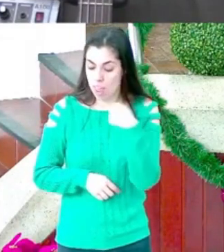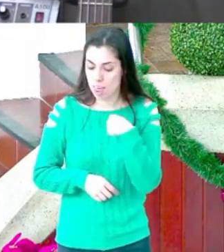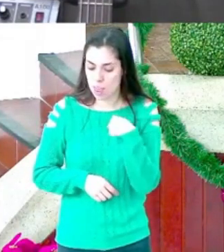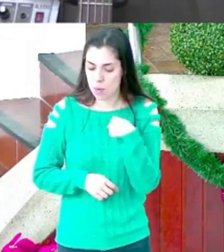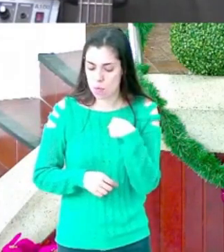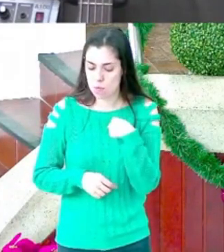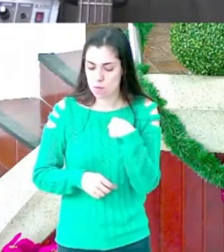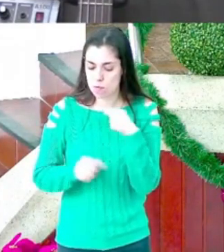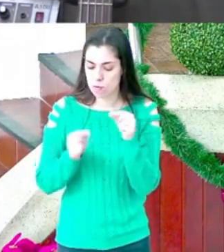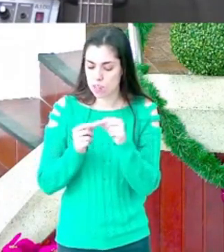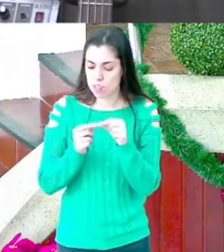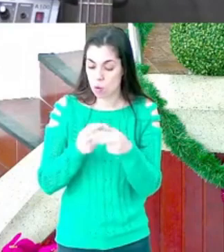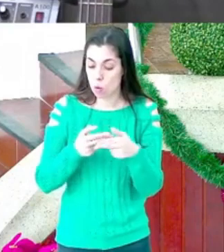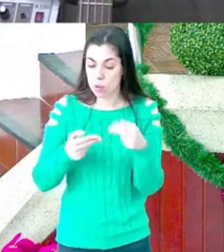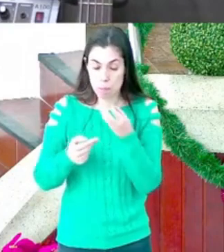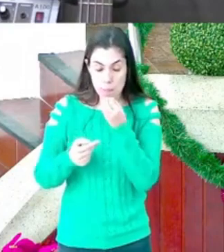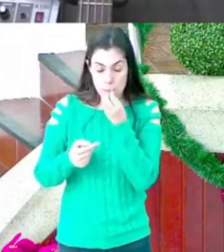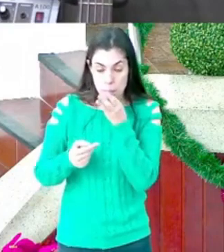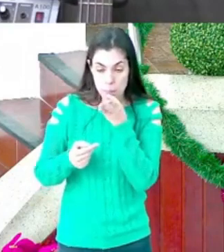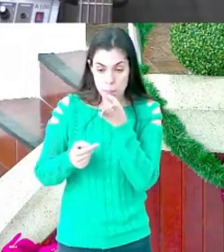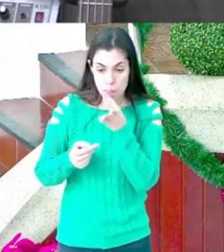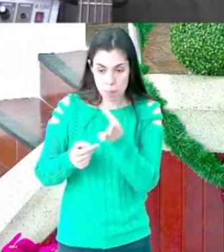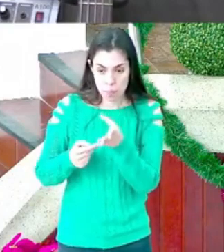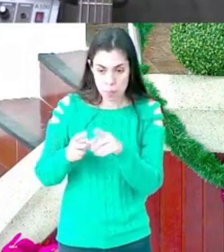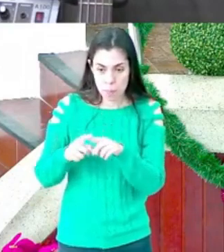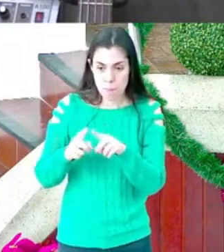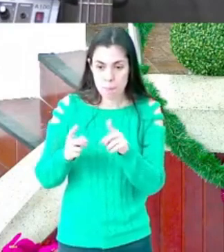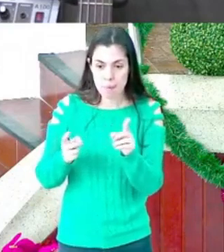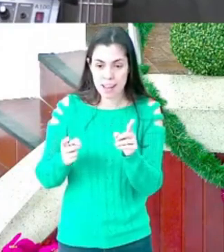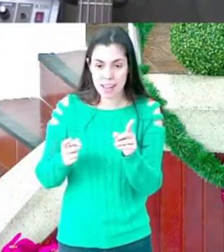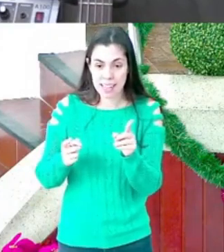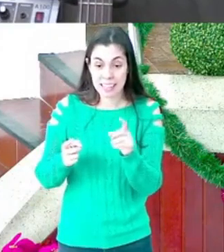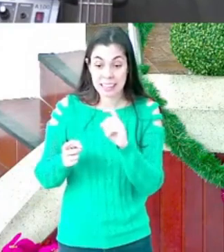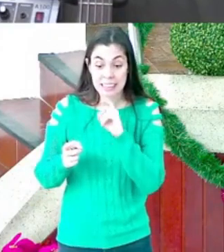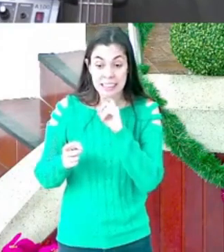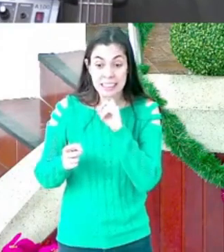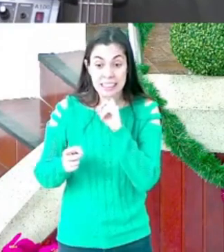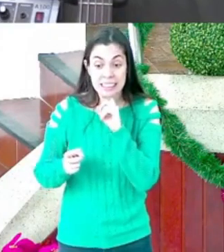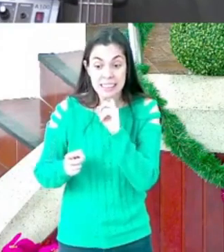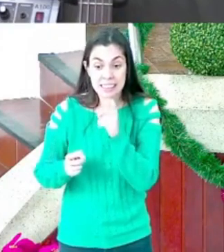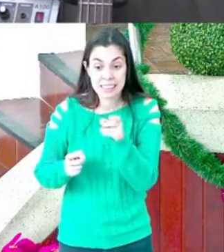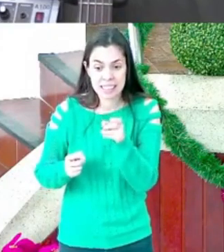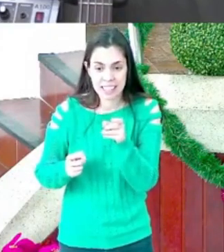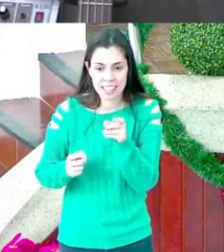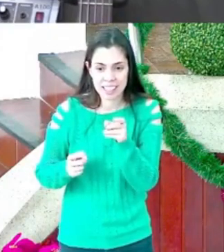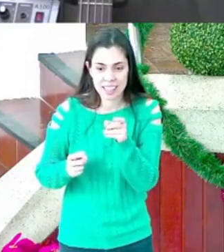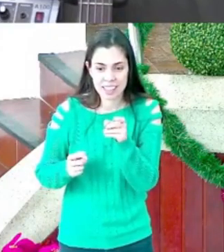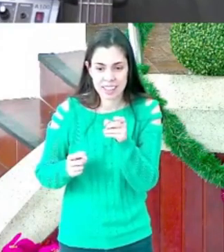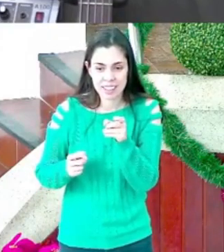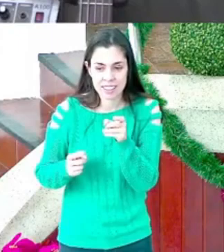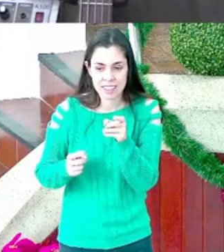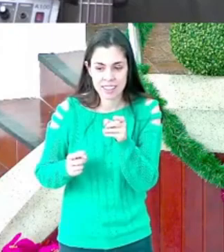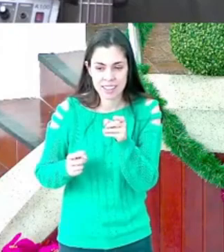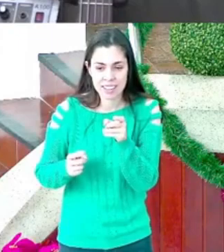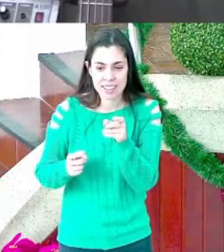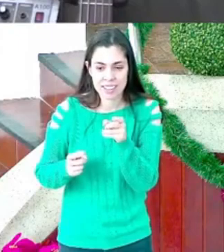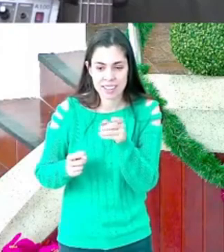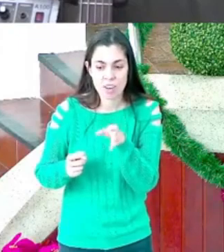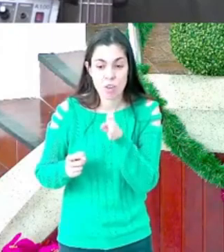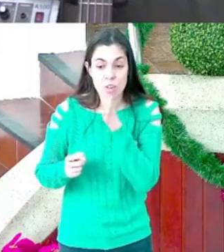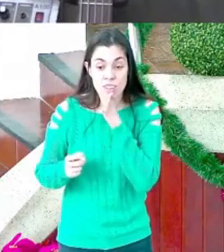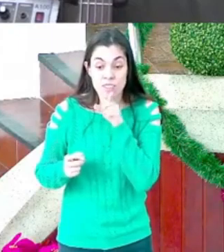mas o seu projeto é que ele não descubra que você que fez as coisas